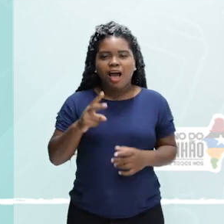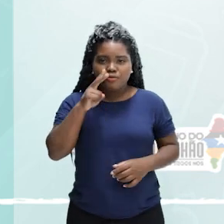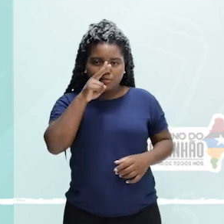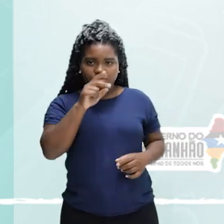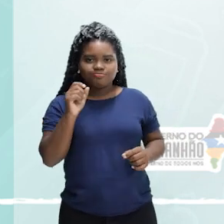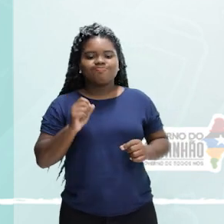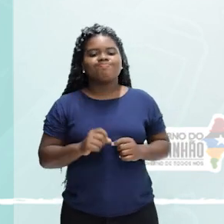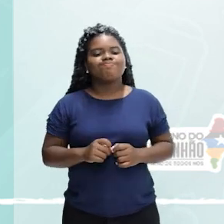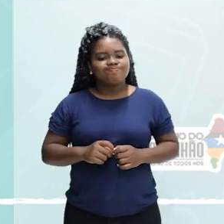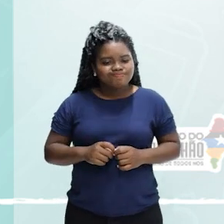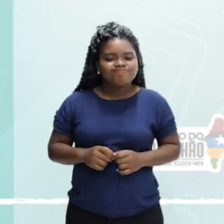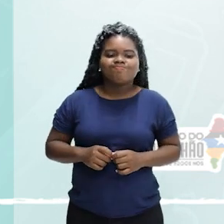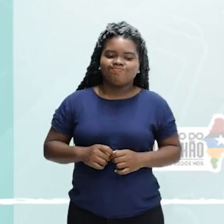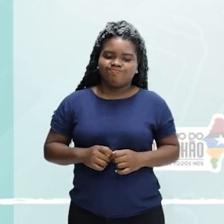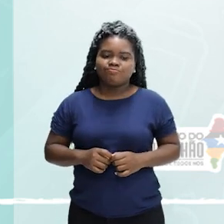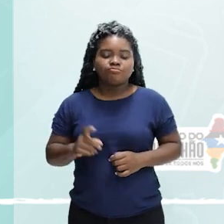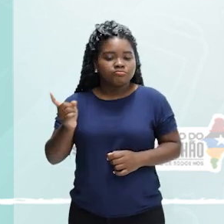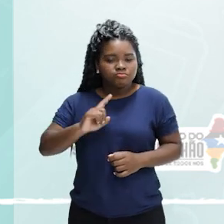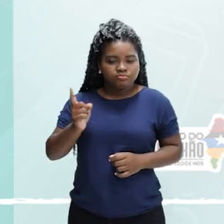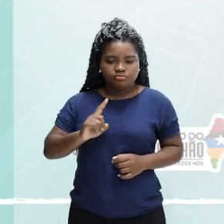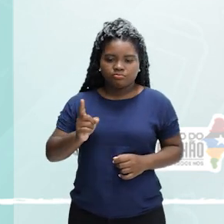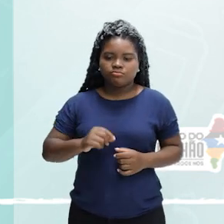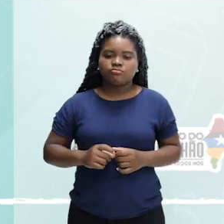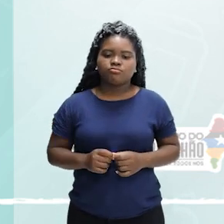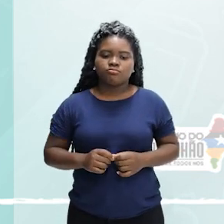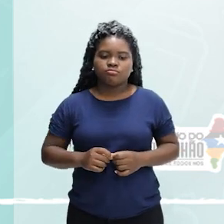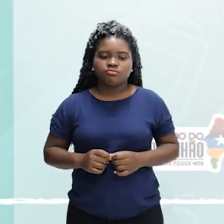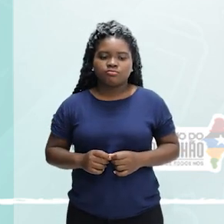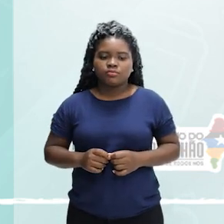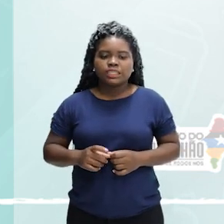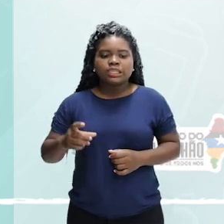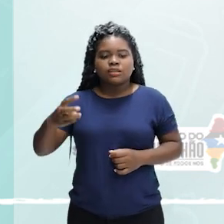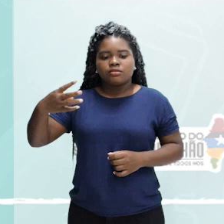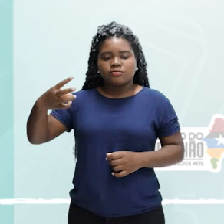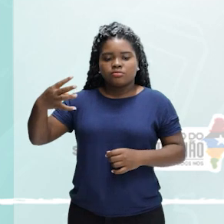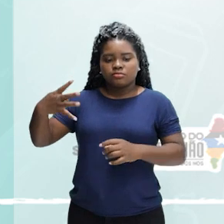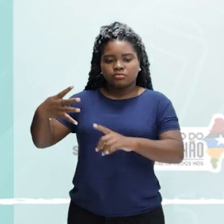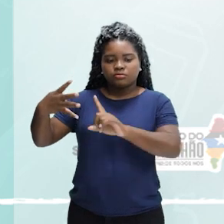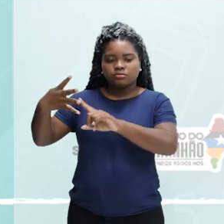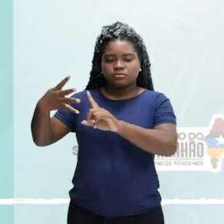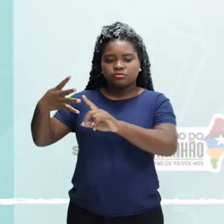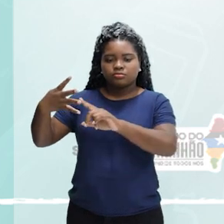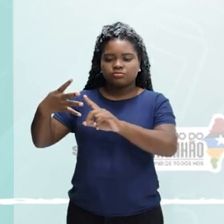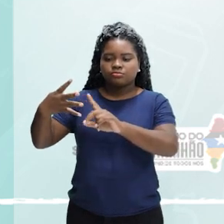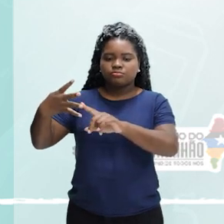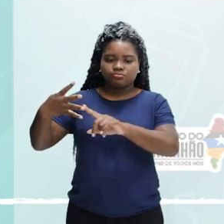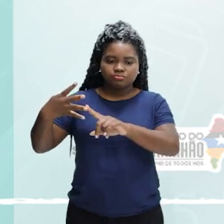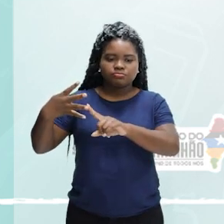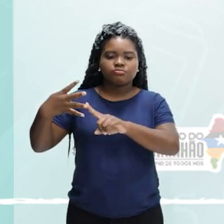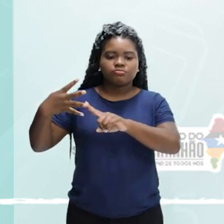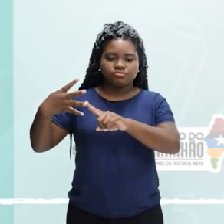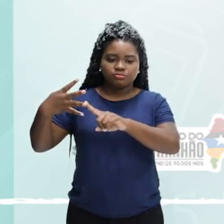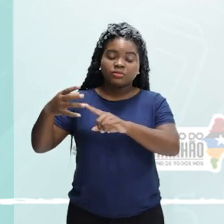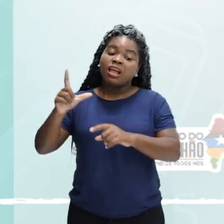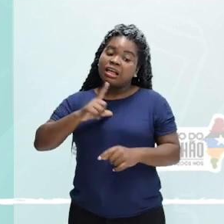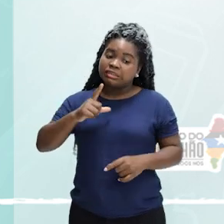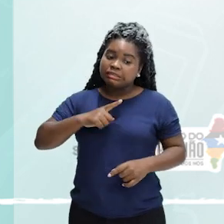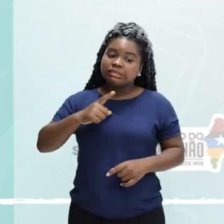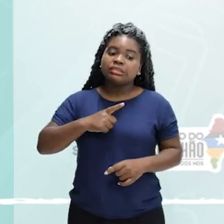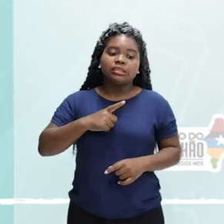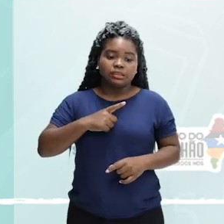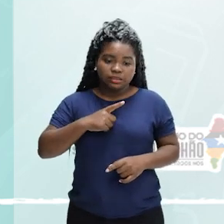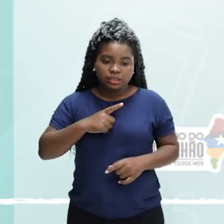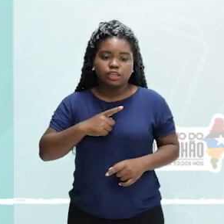Aí você já percebe uma abertura maior para os ideais democráticos. Oligarquias competitivas. Existe disputa de poder, mas